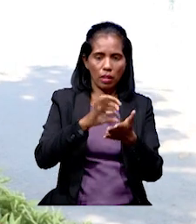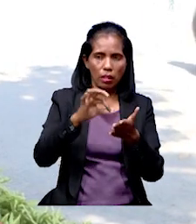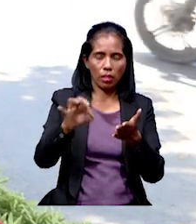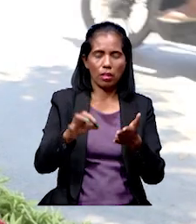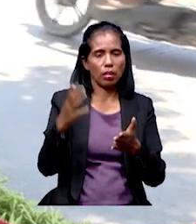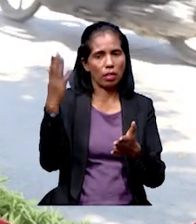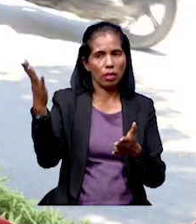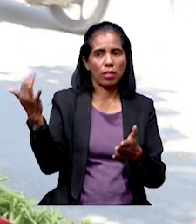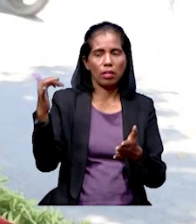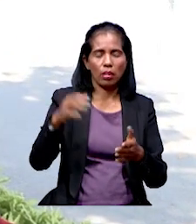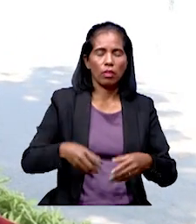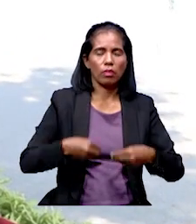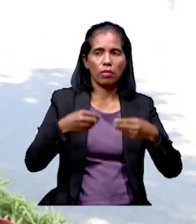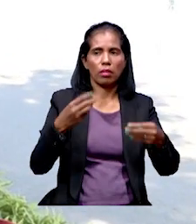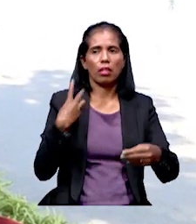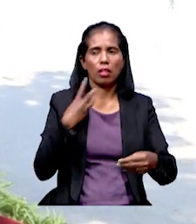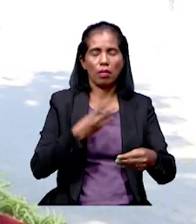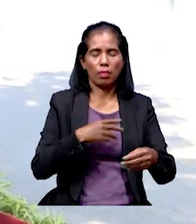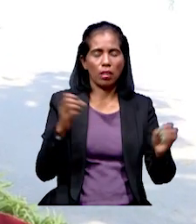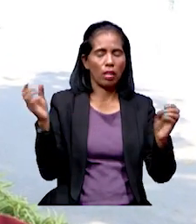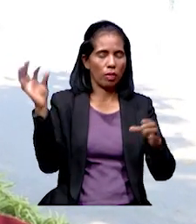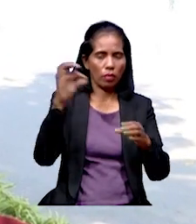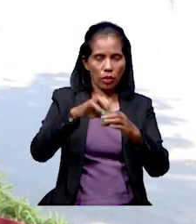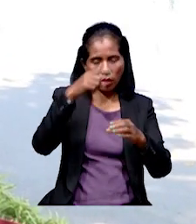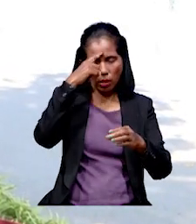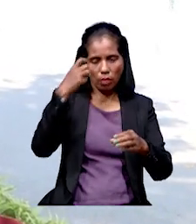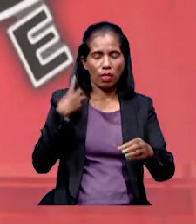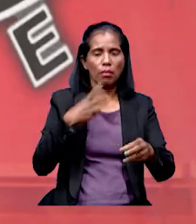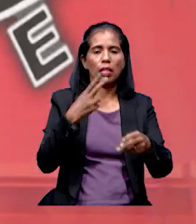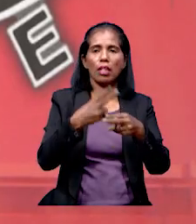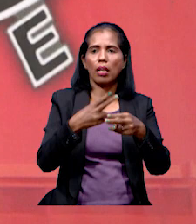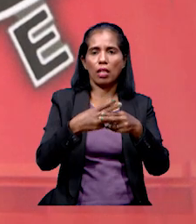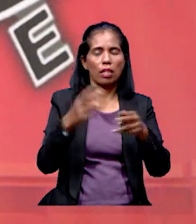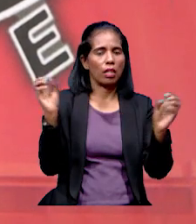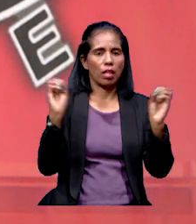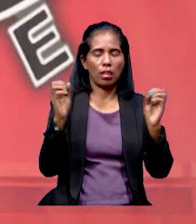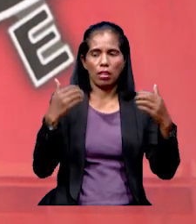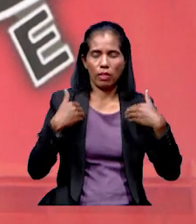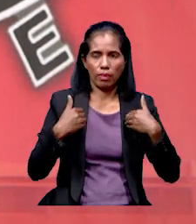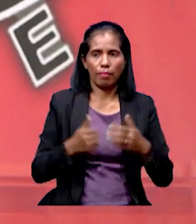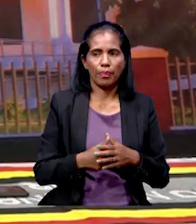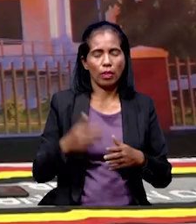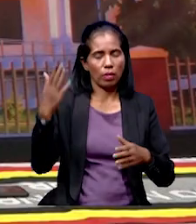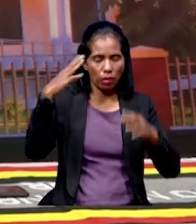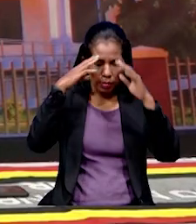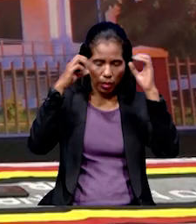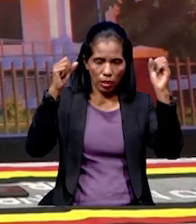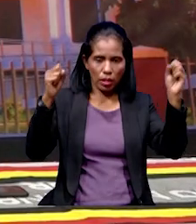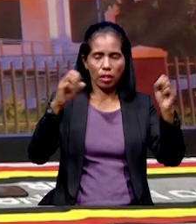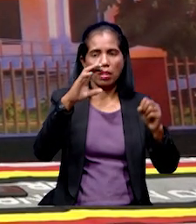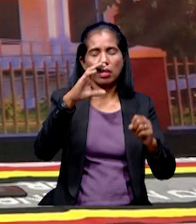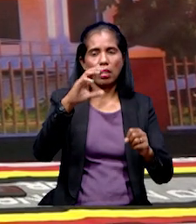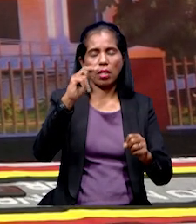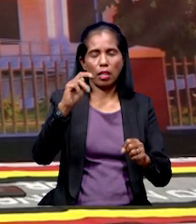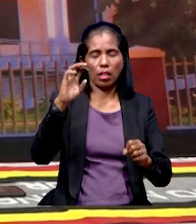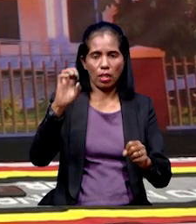neva sira fo sai katak amila vota tamba am nar neva la iha. Antes ne presidente Sene José Agostinho da Costa Belo